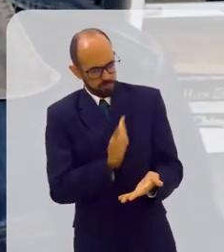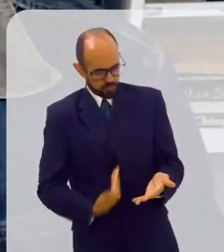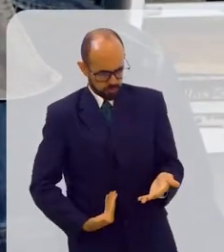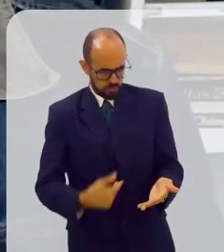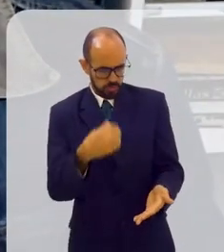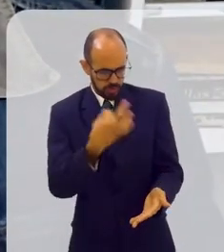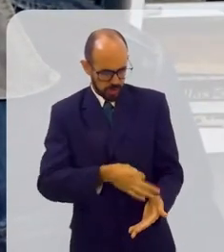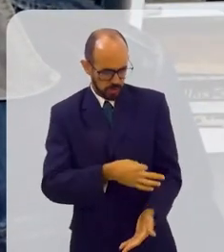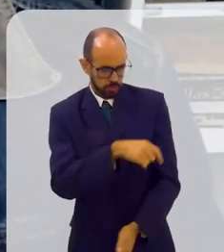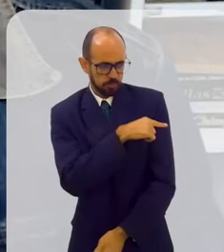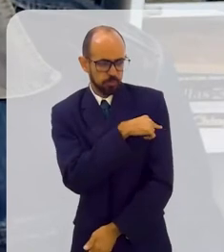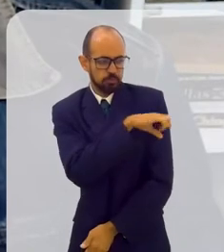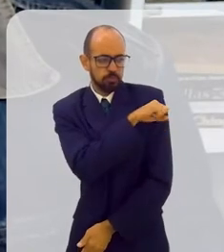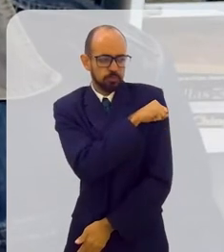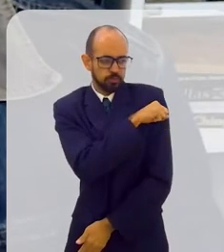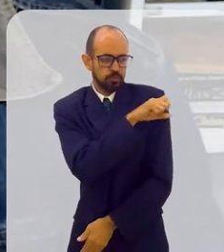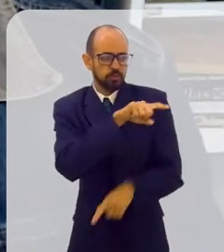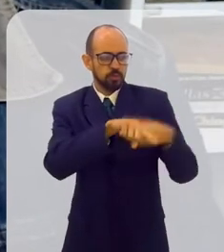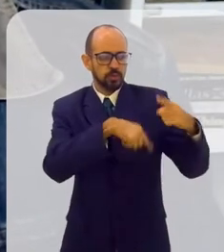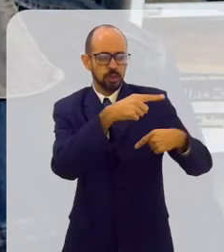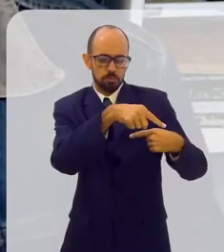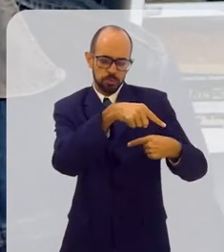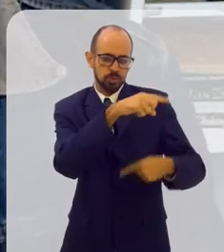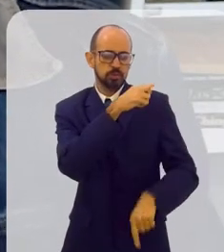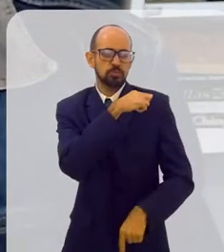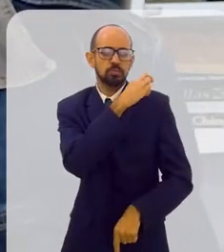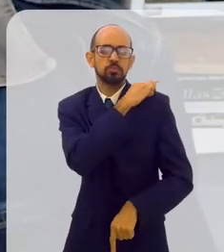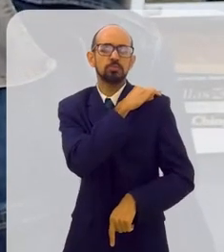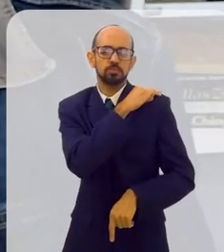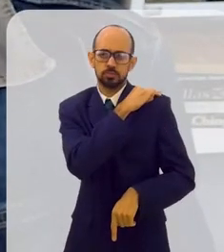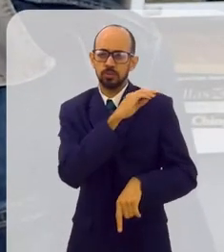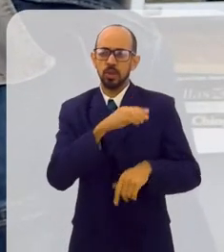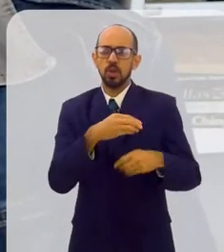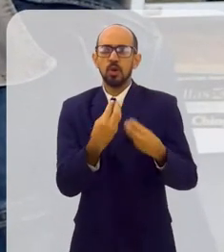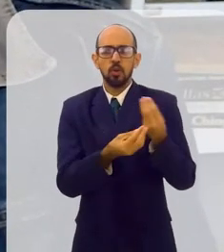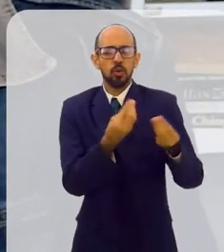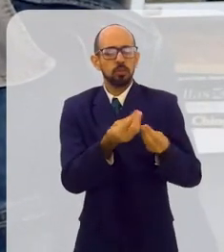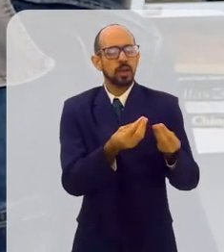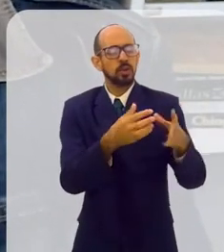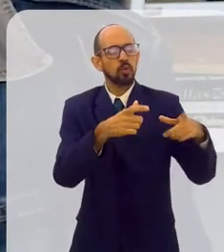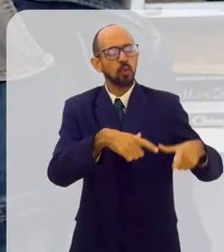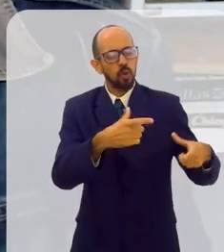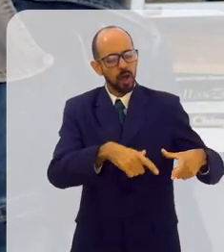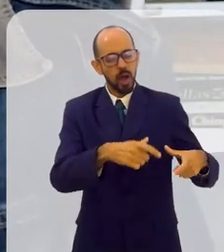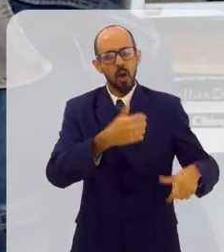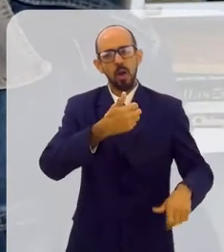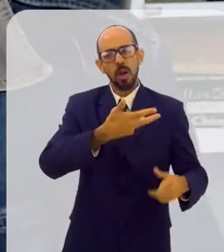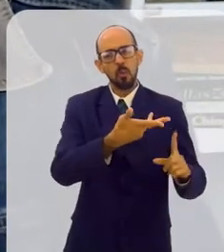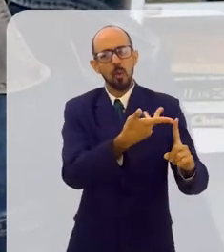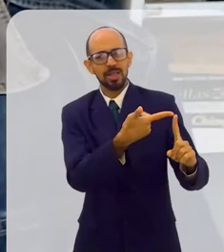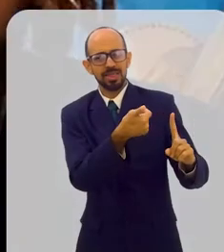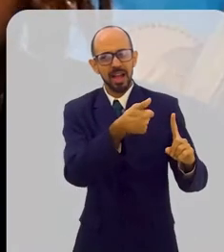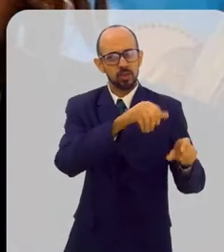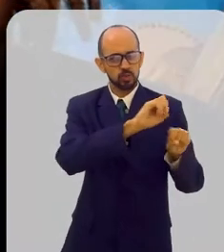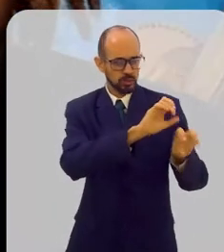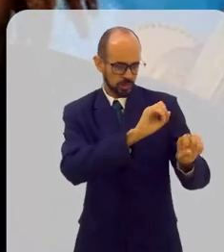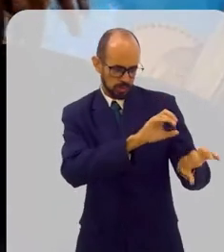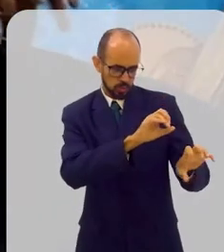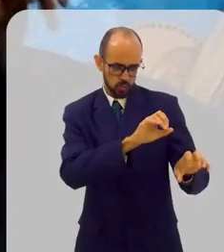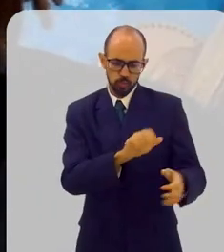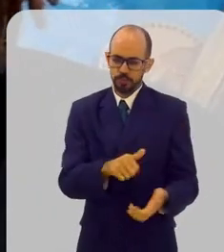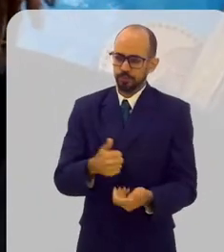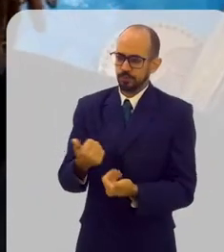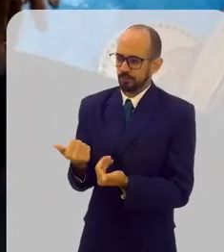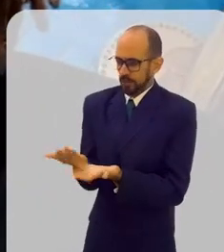públicas, tanto o ensino fundamental como o ensino médio. Como era o ambiente dessa escola e a qualidade do ensino?